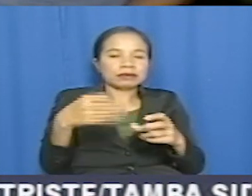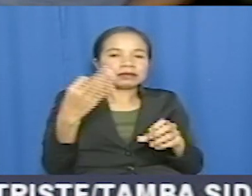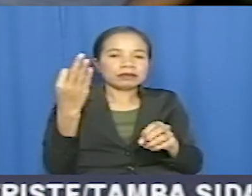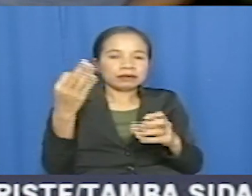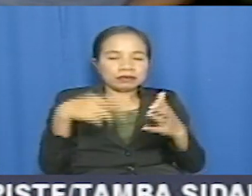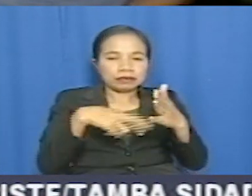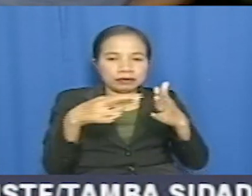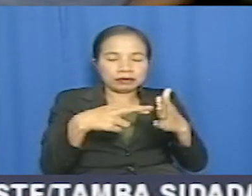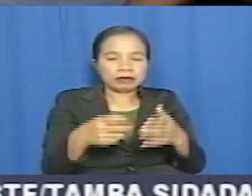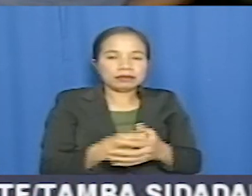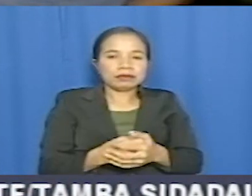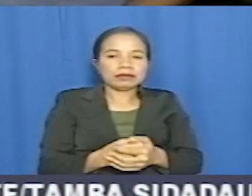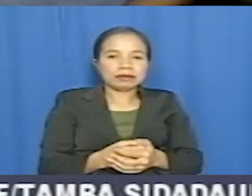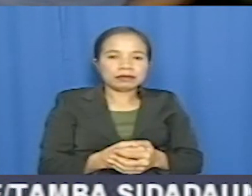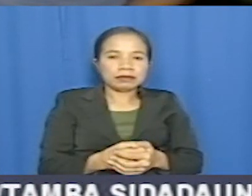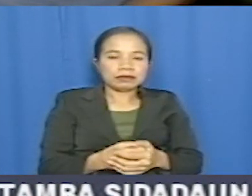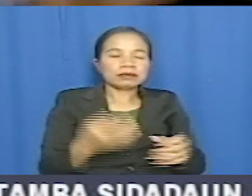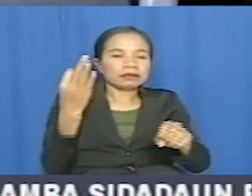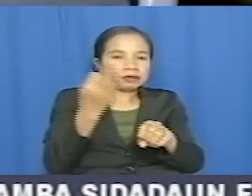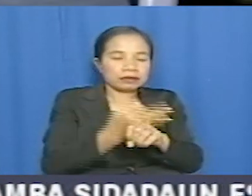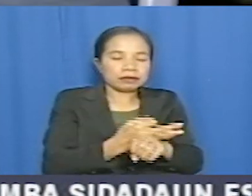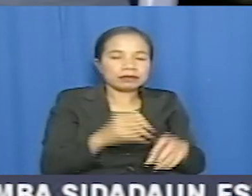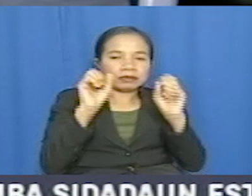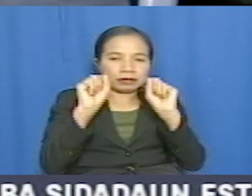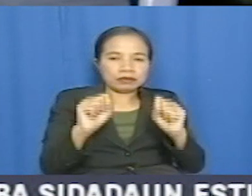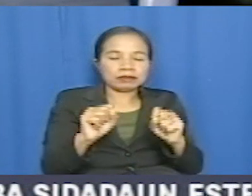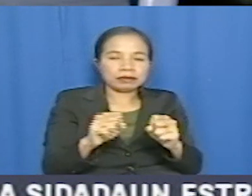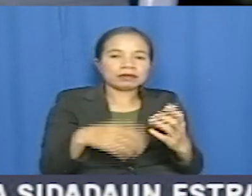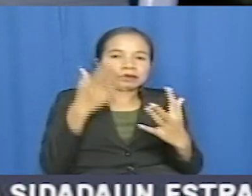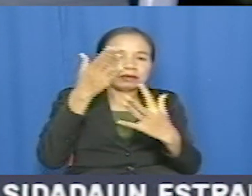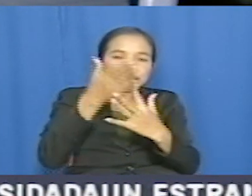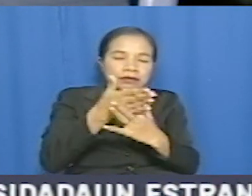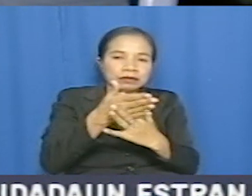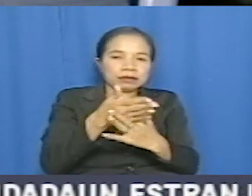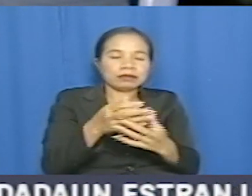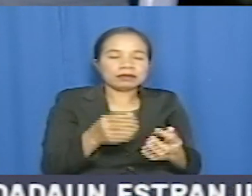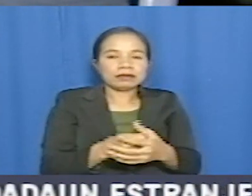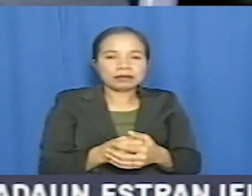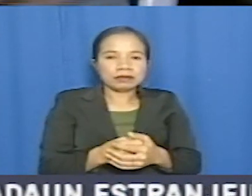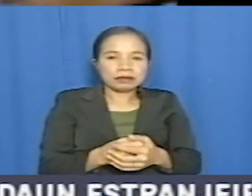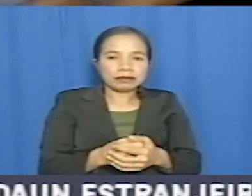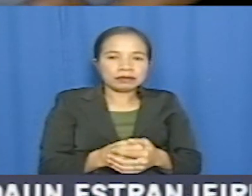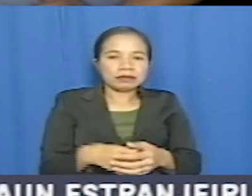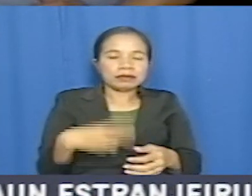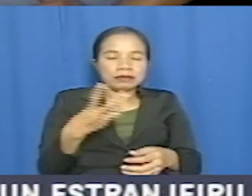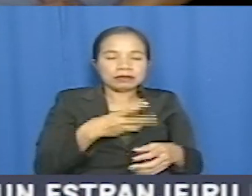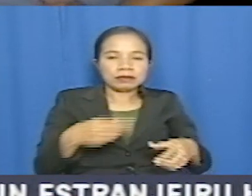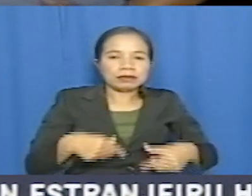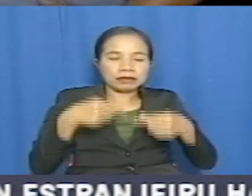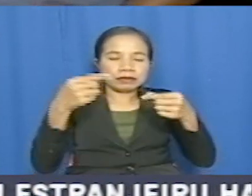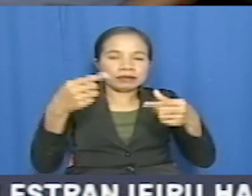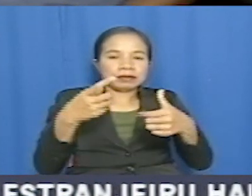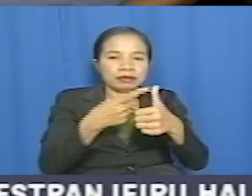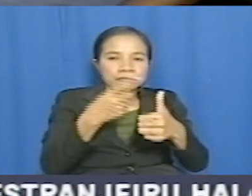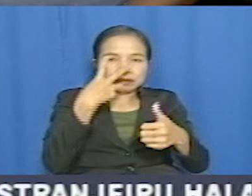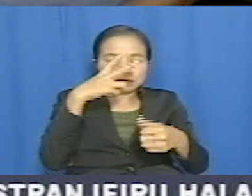fit for purpose o pele ona atu be tama iha fase exploração ita se fo primeiro ita